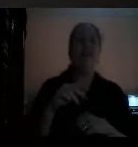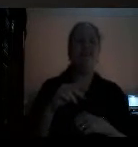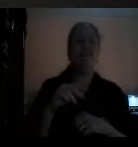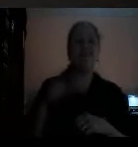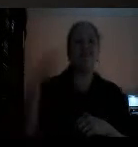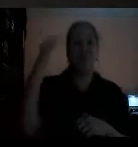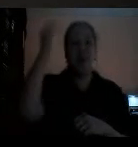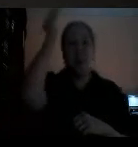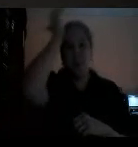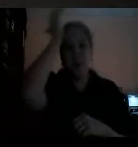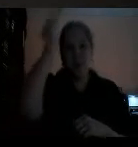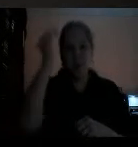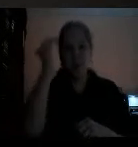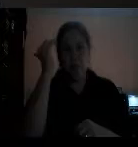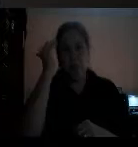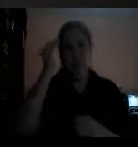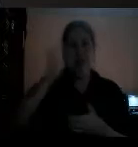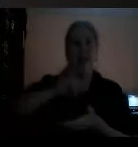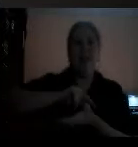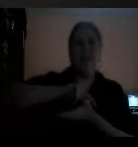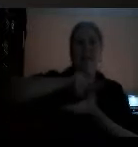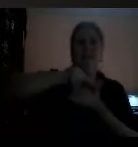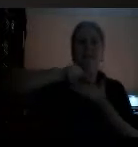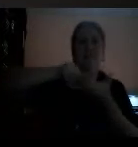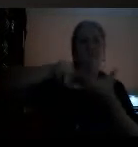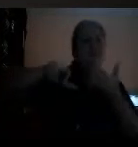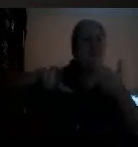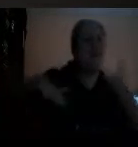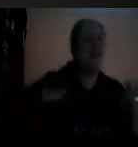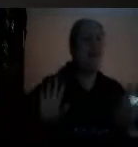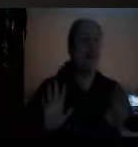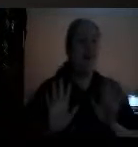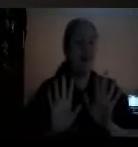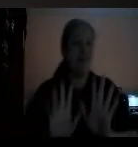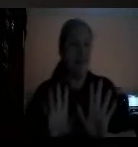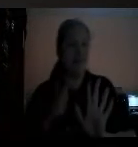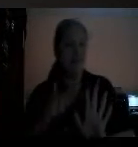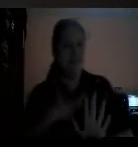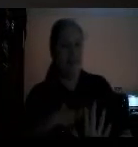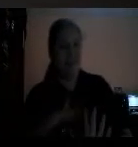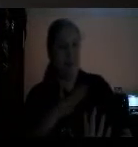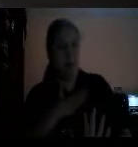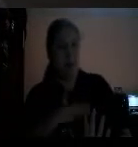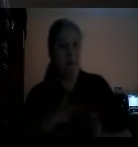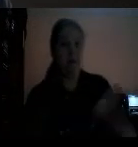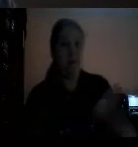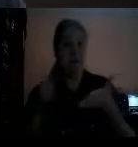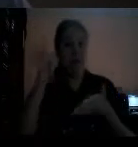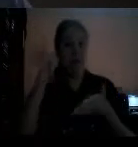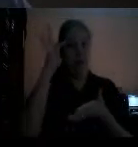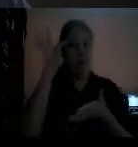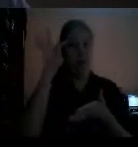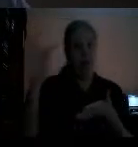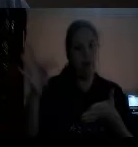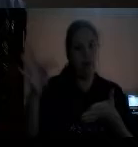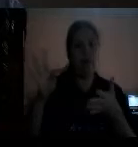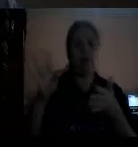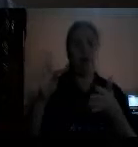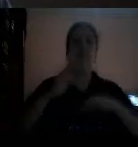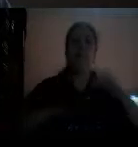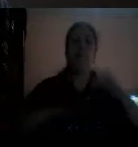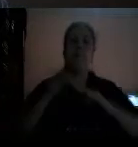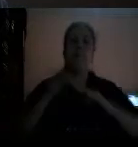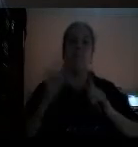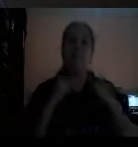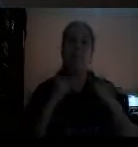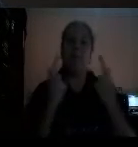Calma. Tá? Estamos ainda falando sobre teorias da geopolítica e o último teórico, né? O senhor Nicholas Spikeman,